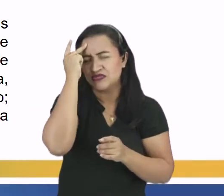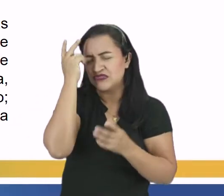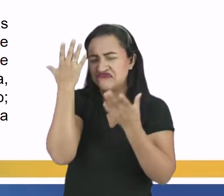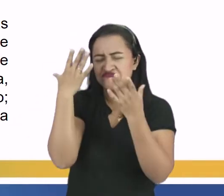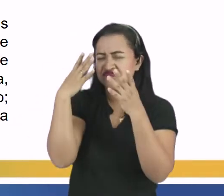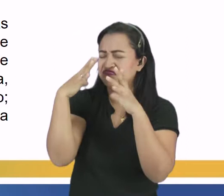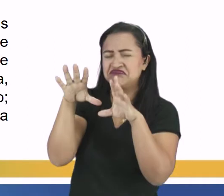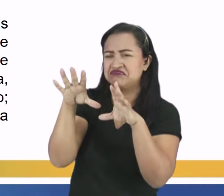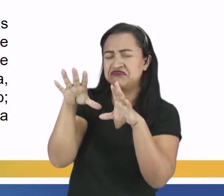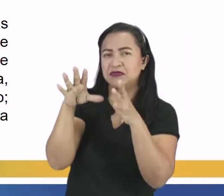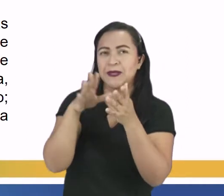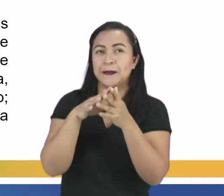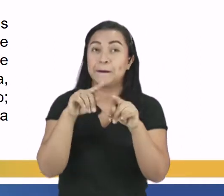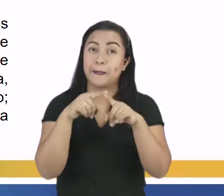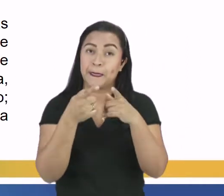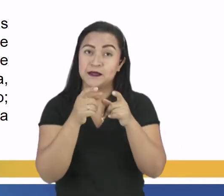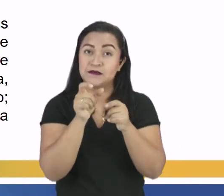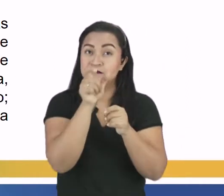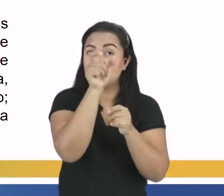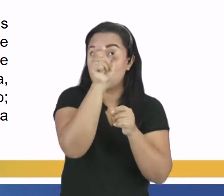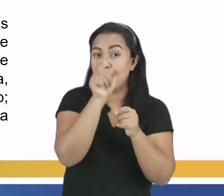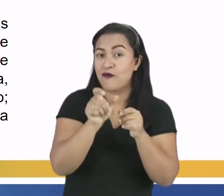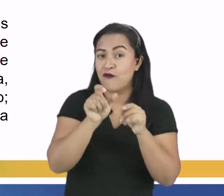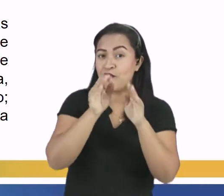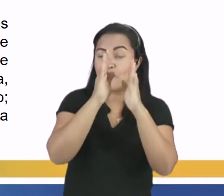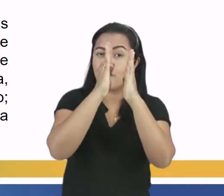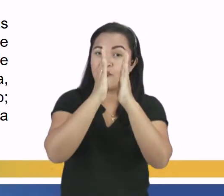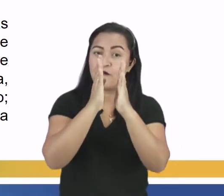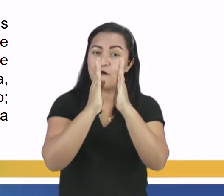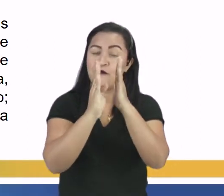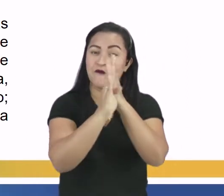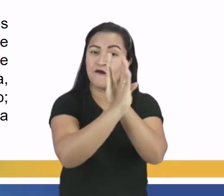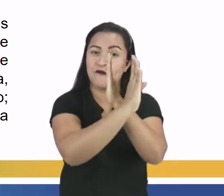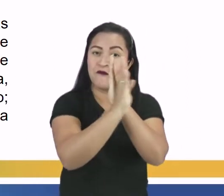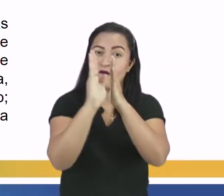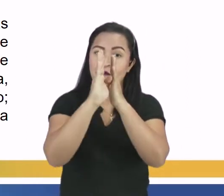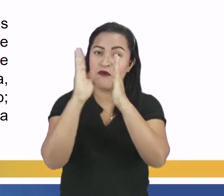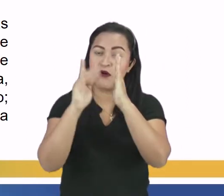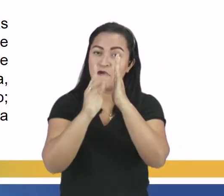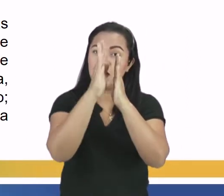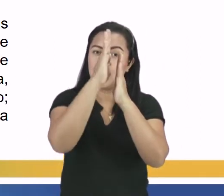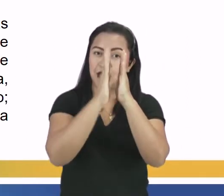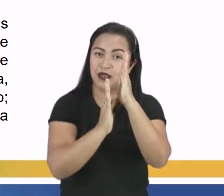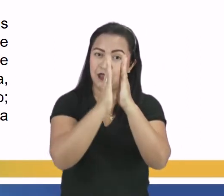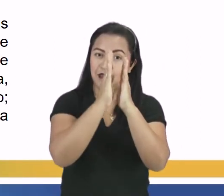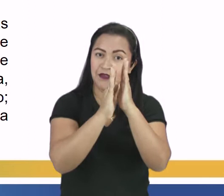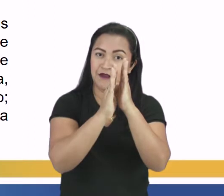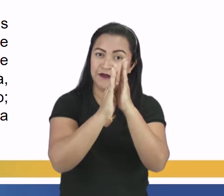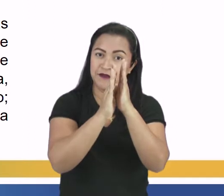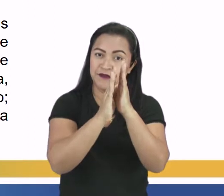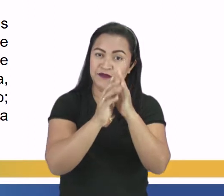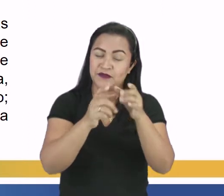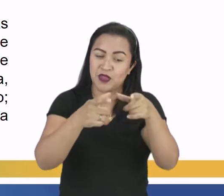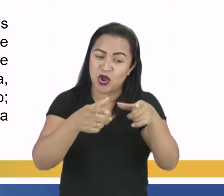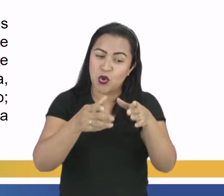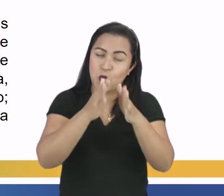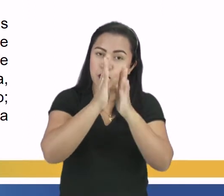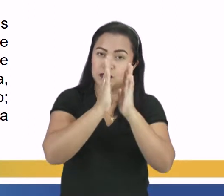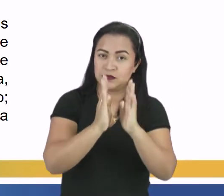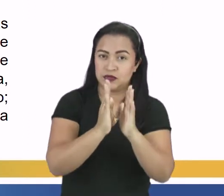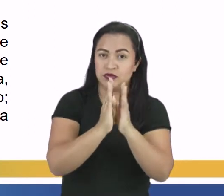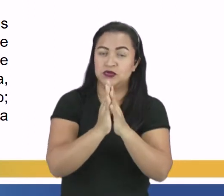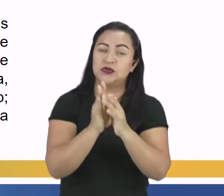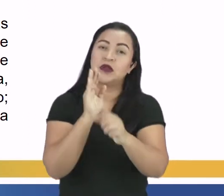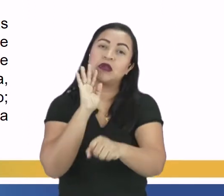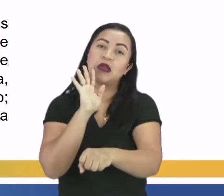um vão ali entre um quadrinho e outro. É o que chamamos de calha, tá? É um espaço. Ele pode ajudar